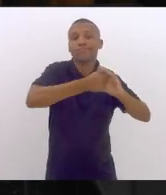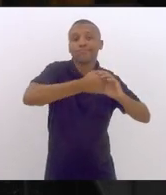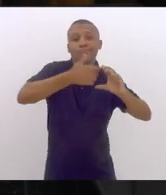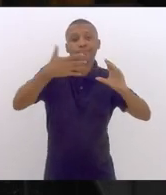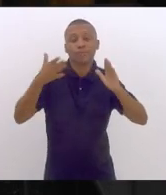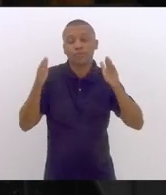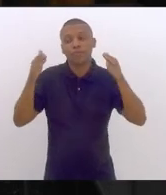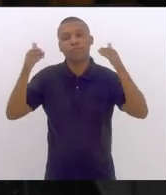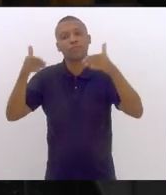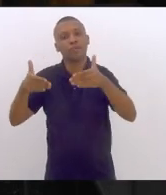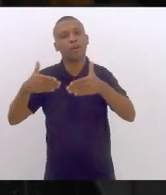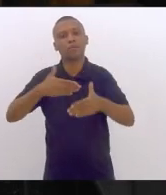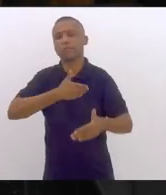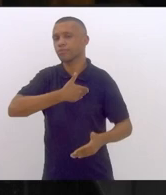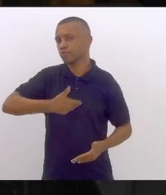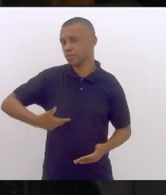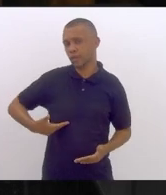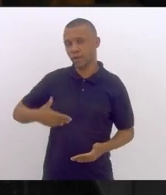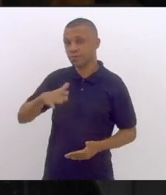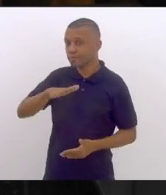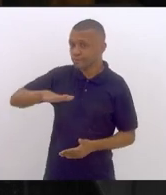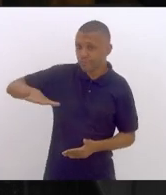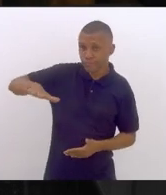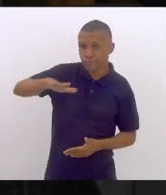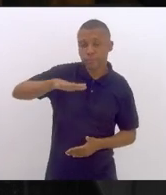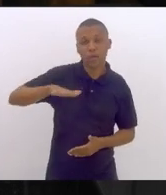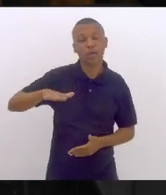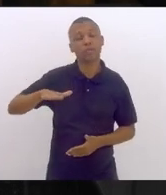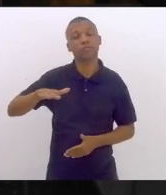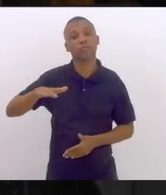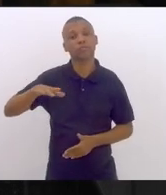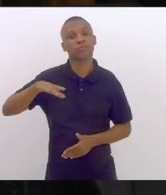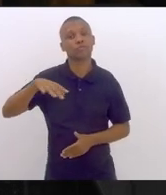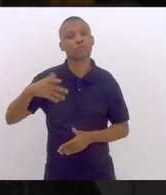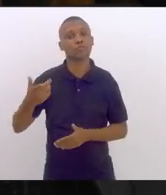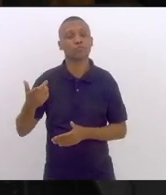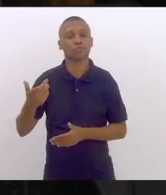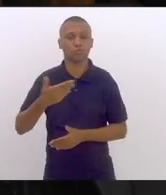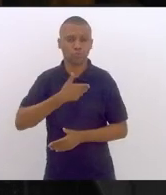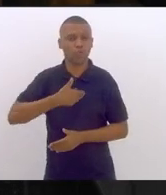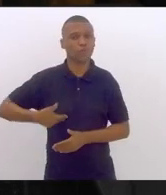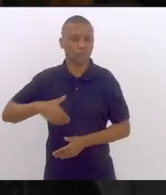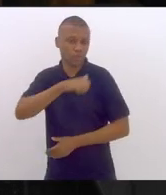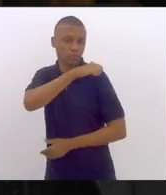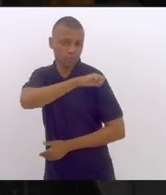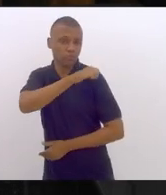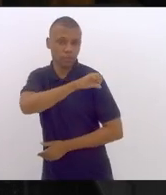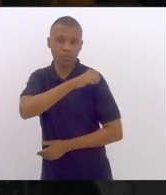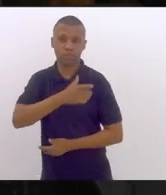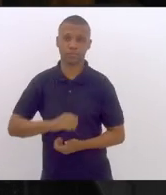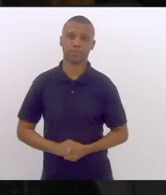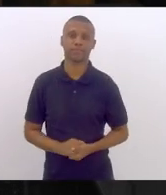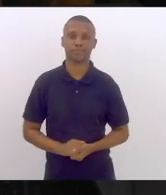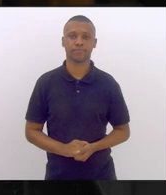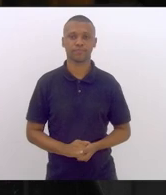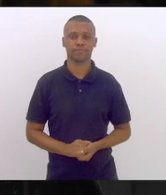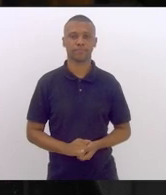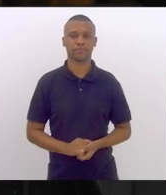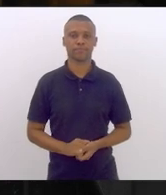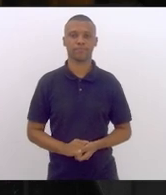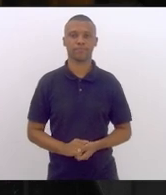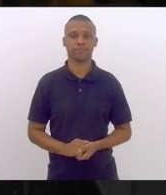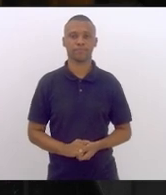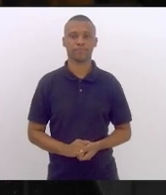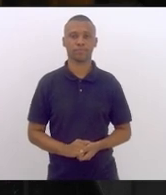estado no âmbito do Poder Executivo estadual e a nossa